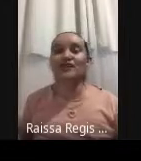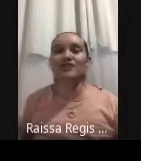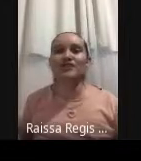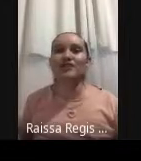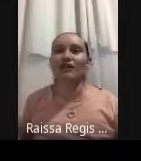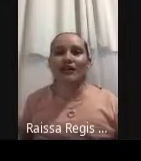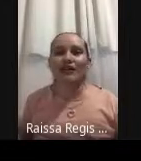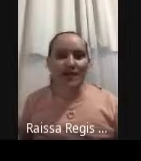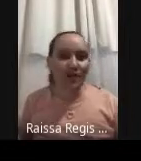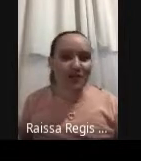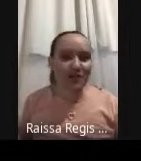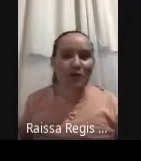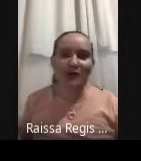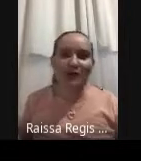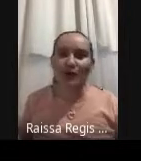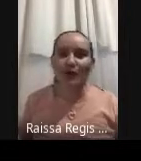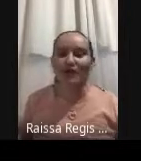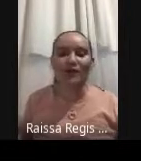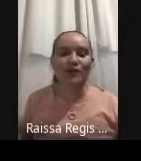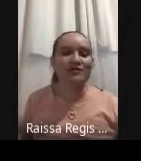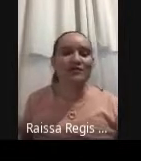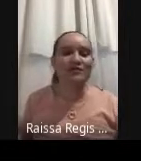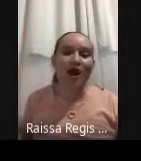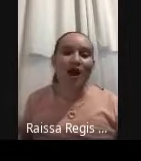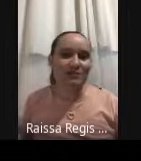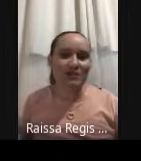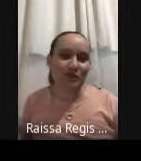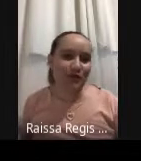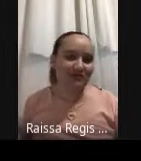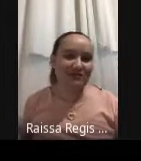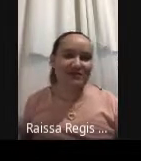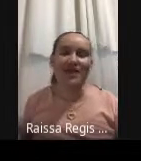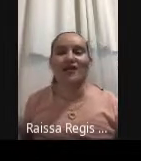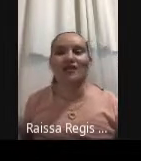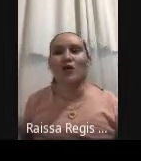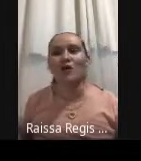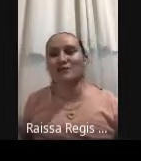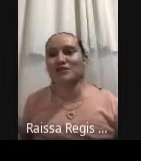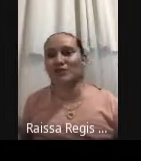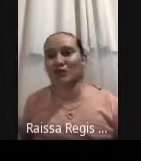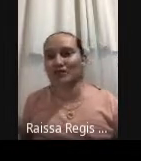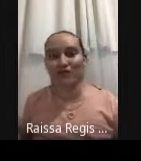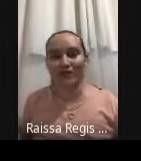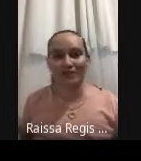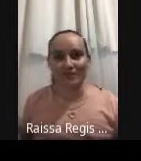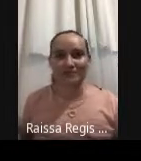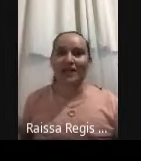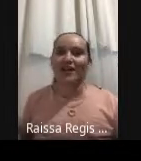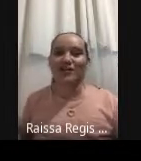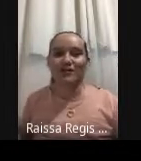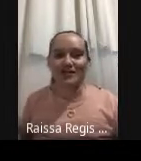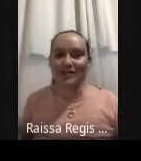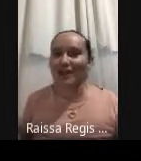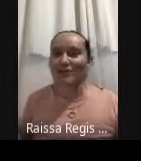aí a gente se reuniu e pensou em alguns temas que a gente poderia trazer, alguns temas que a gente poderia conversar. E